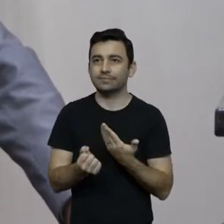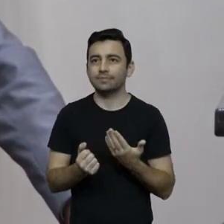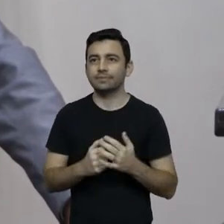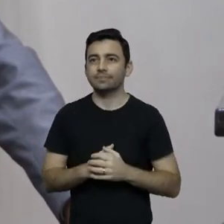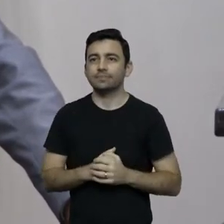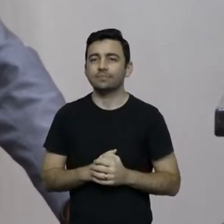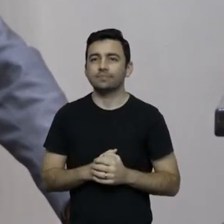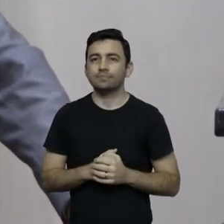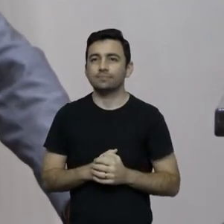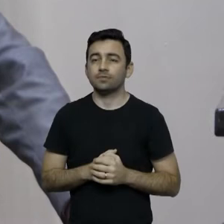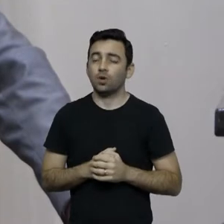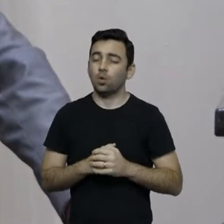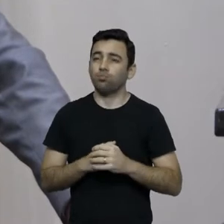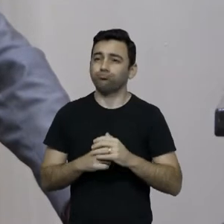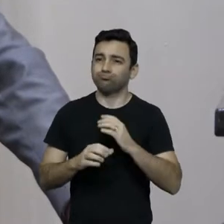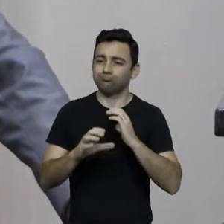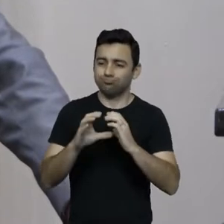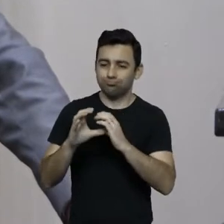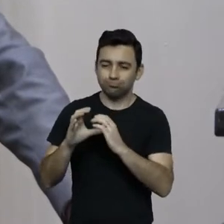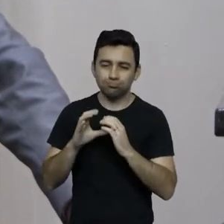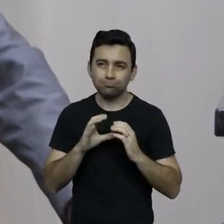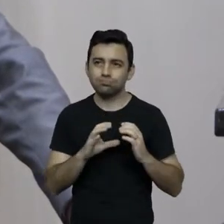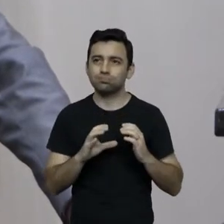e se comunica